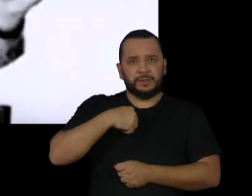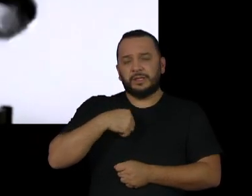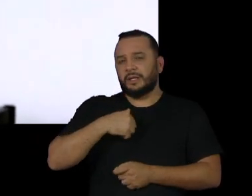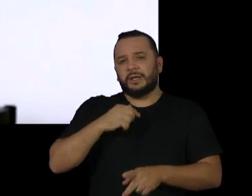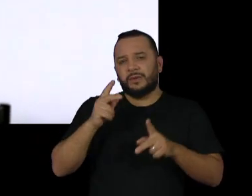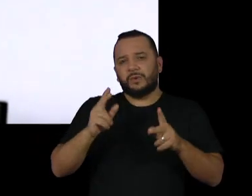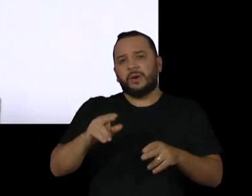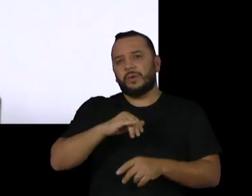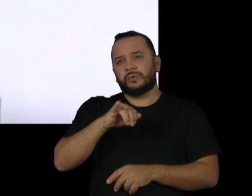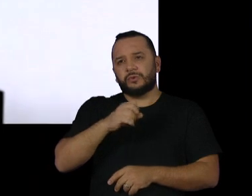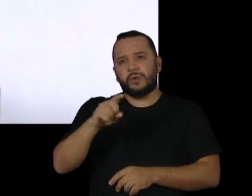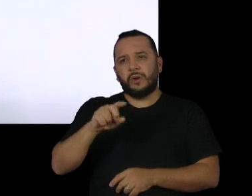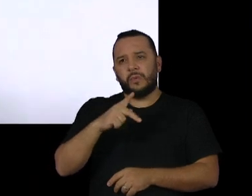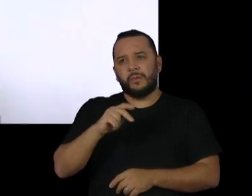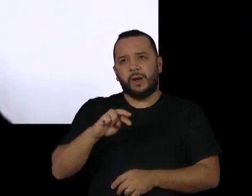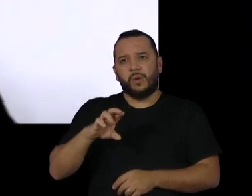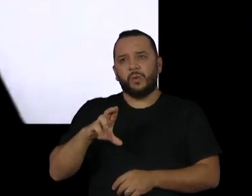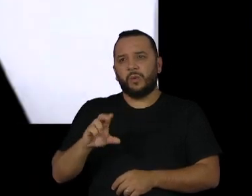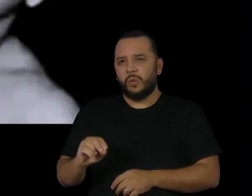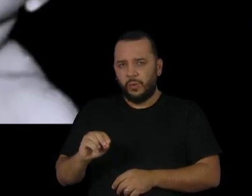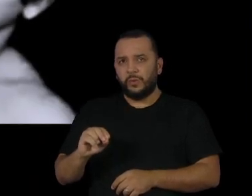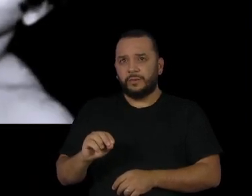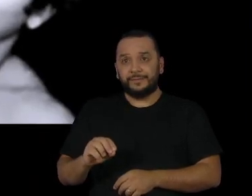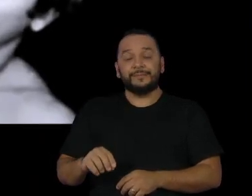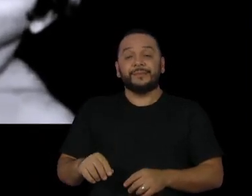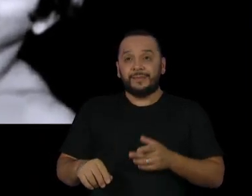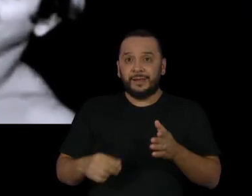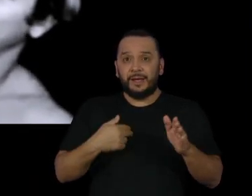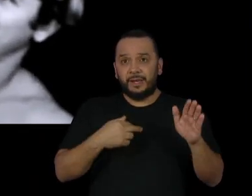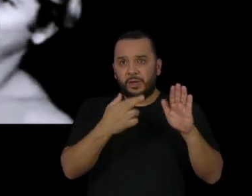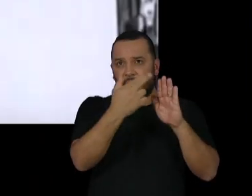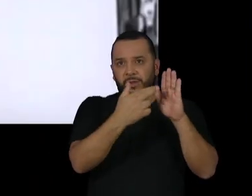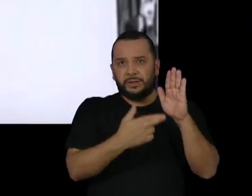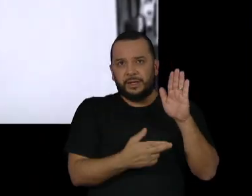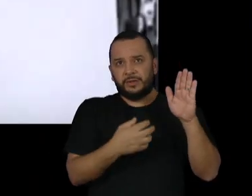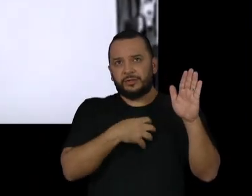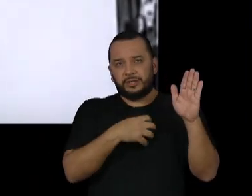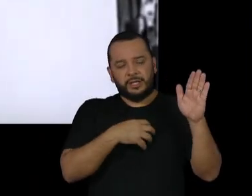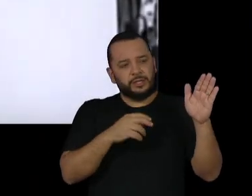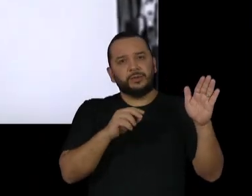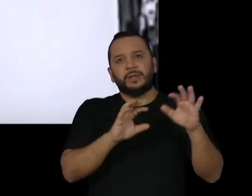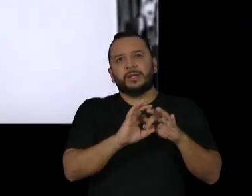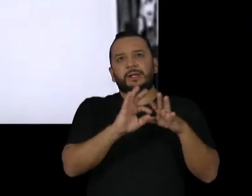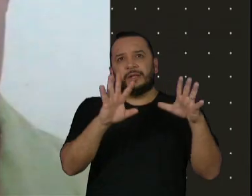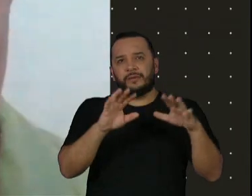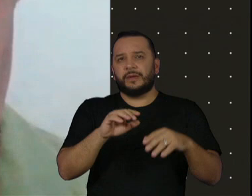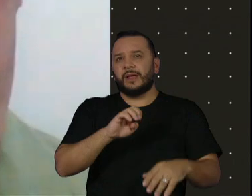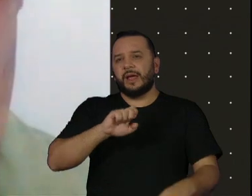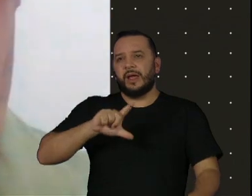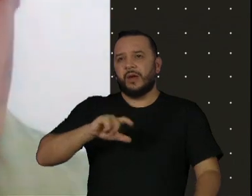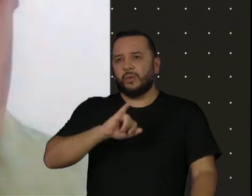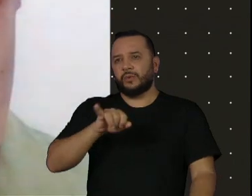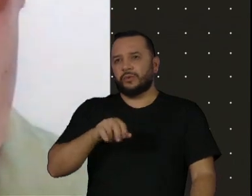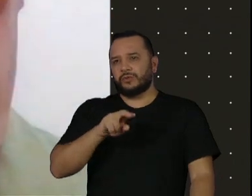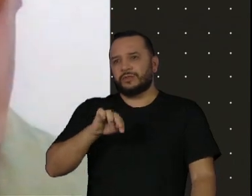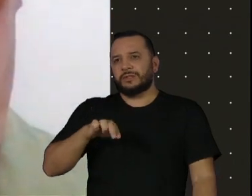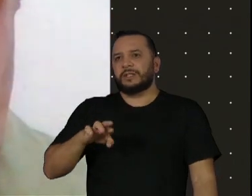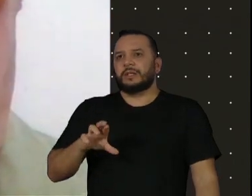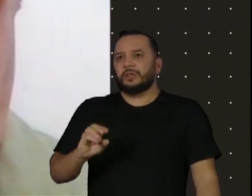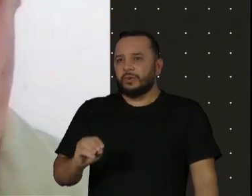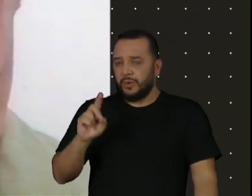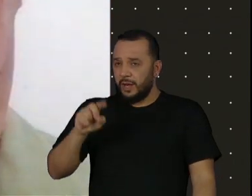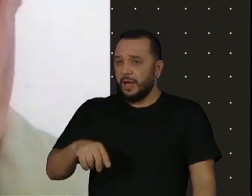Paulo Sartre. A relação dele com o roteiro era muito livre, né? É o Justiceiro, por exemplo, era um